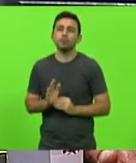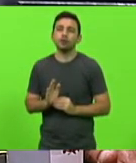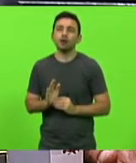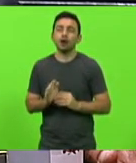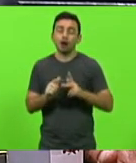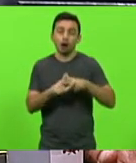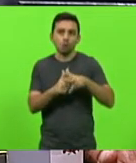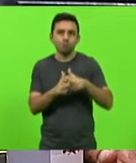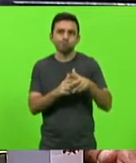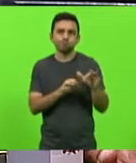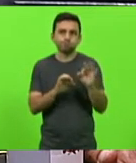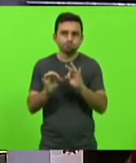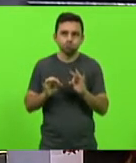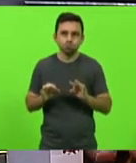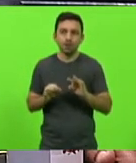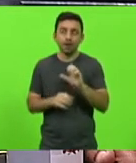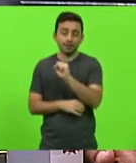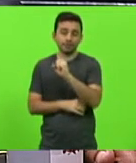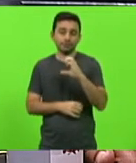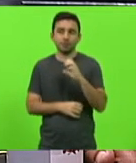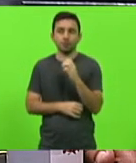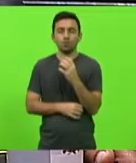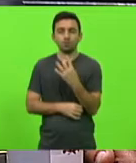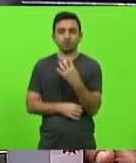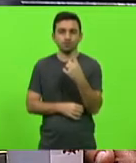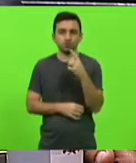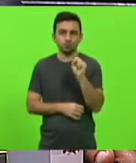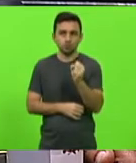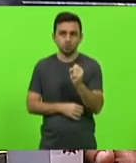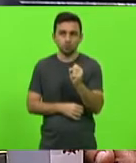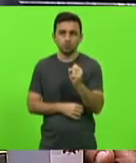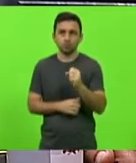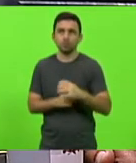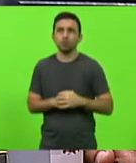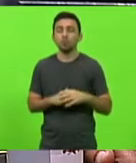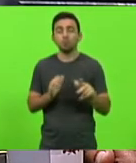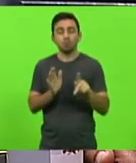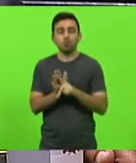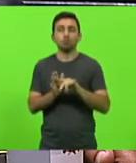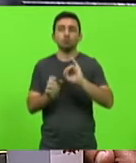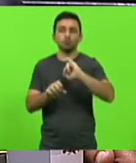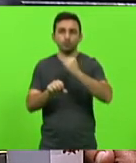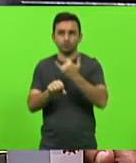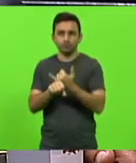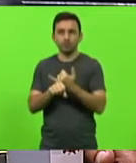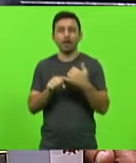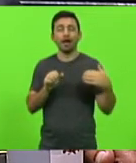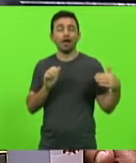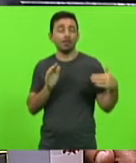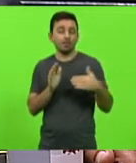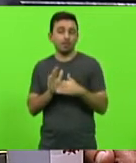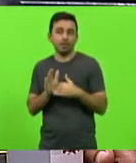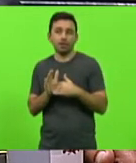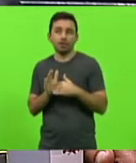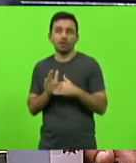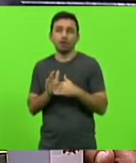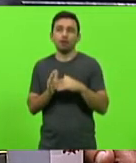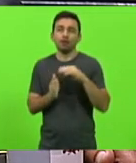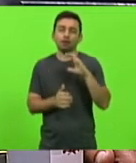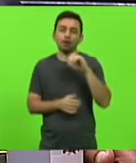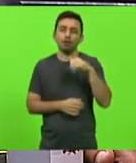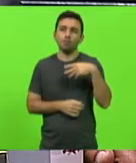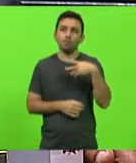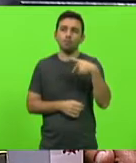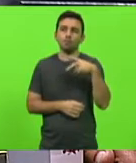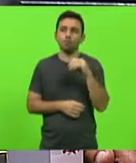revitalização da SC-418 de Joinville a Campo Alegre, inclusive passando pela Serra